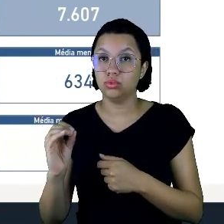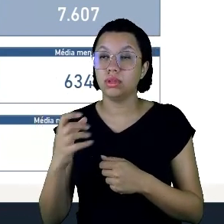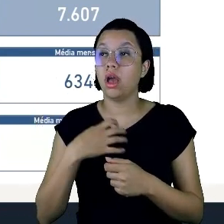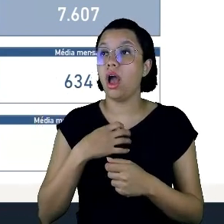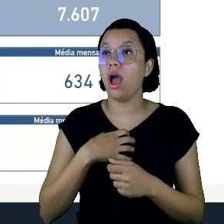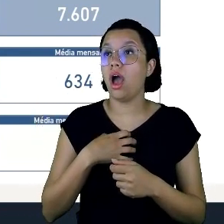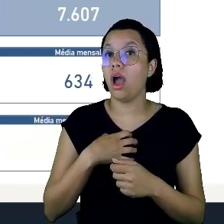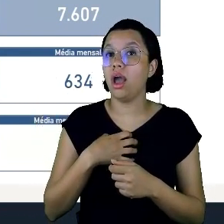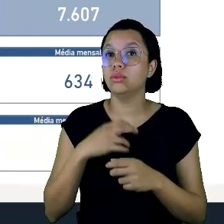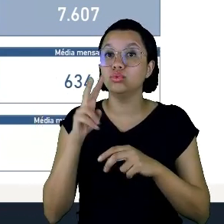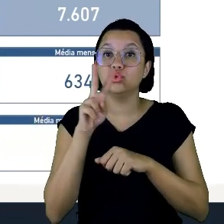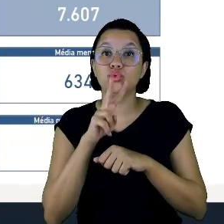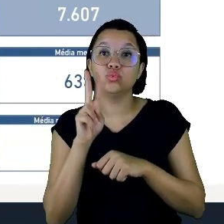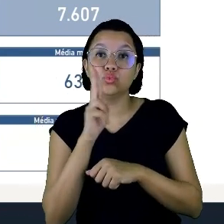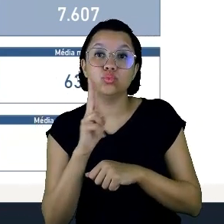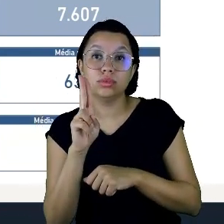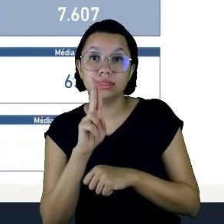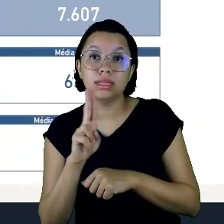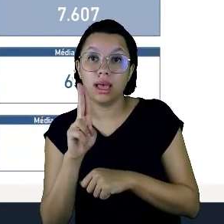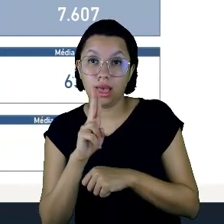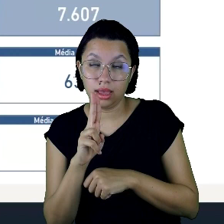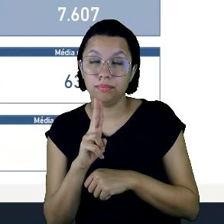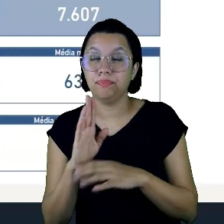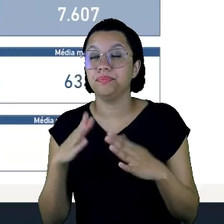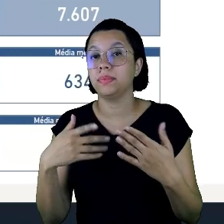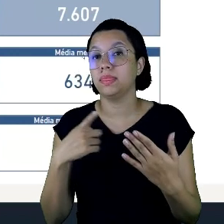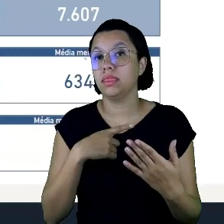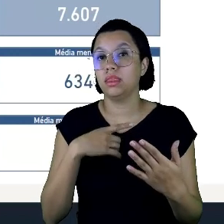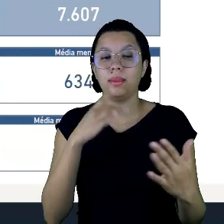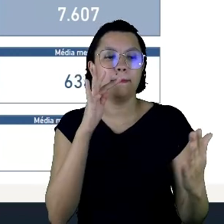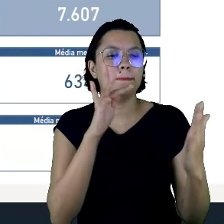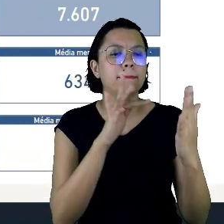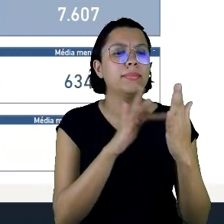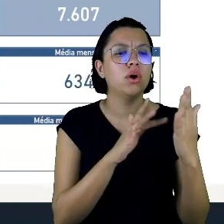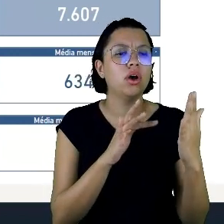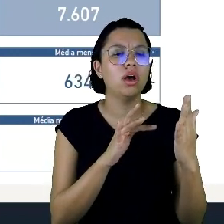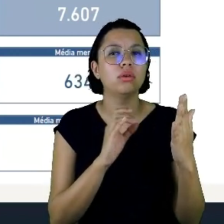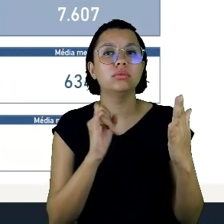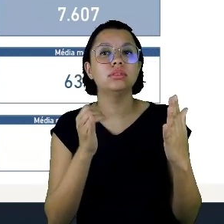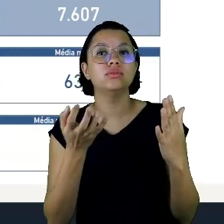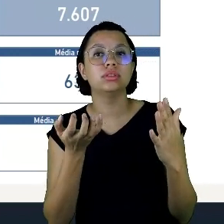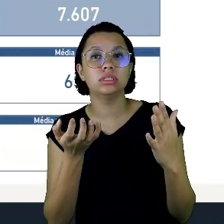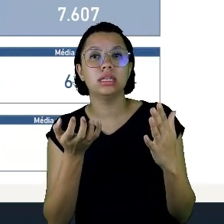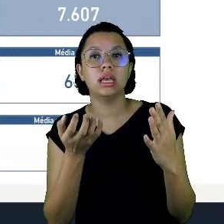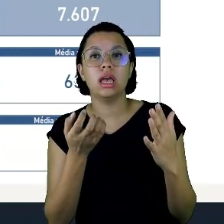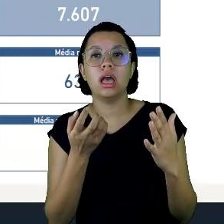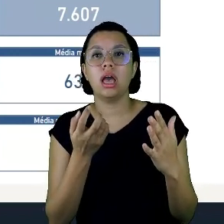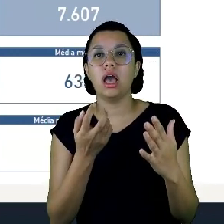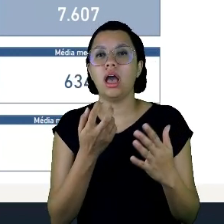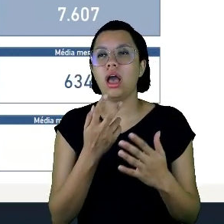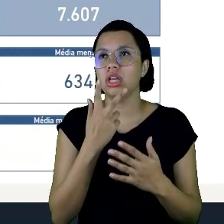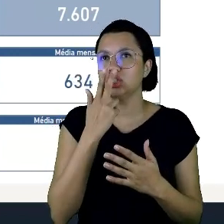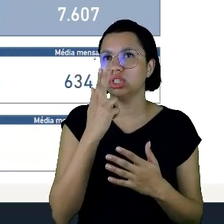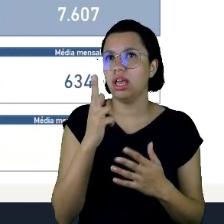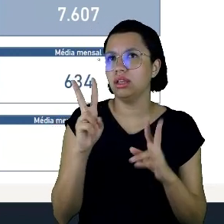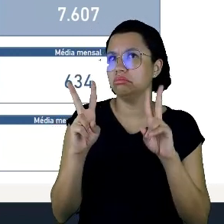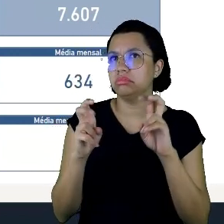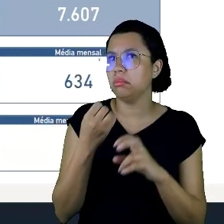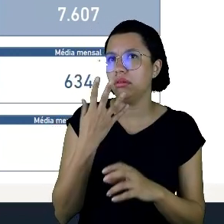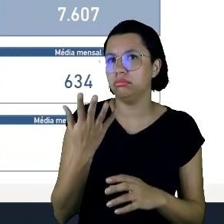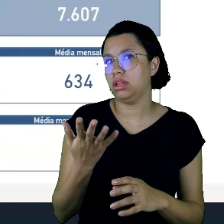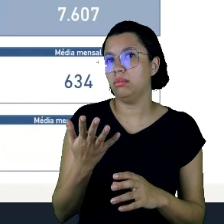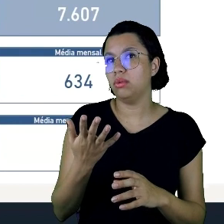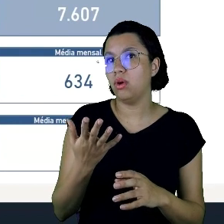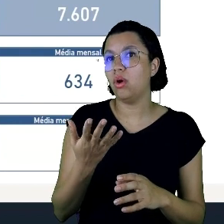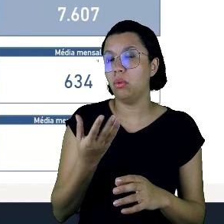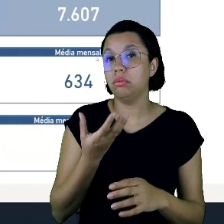filtros, é a forma de navegar no painel. Então, nós temos esse botão aqui, alternar na visualização. Se vocês acharem que